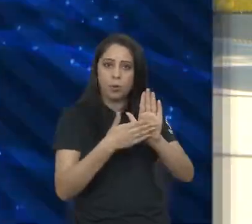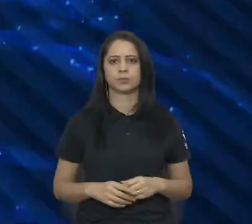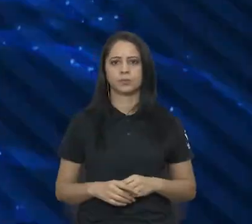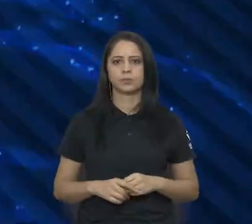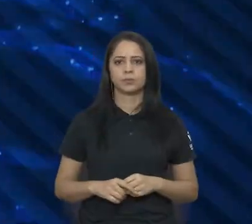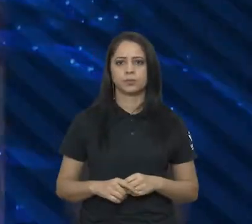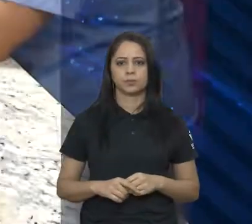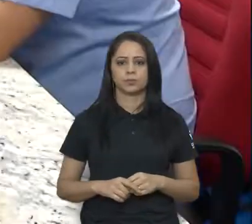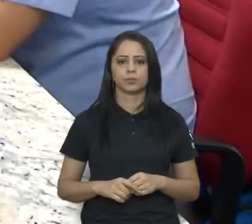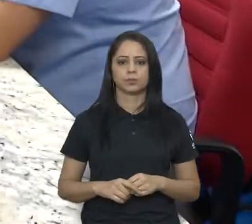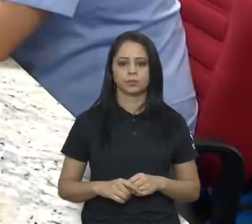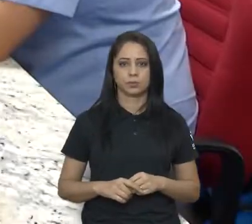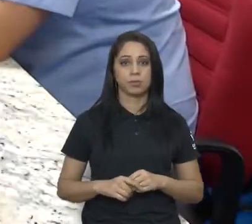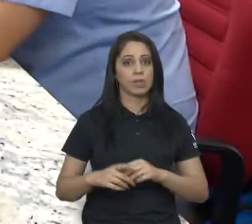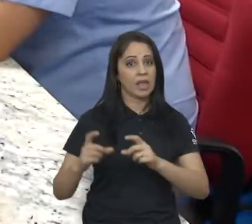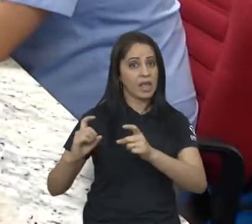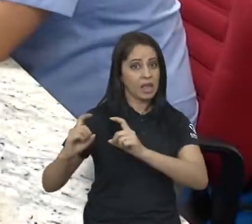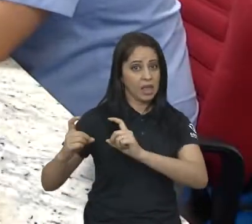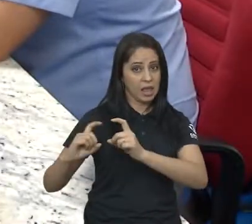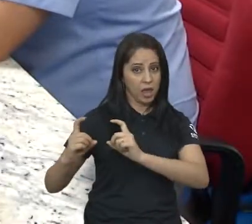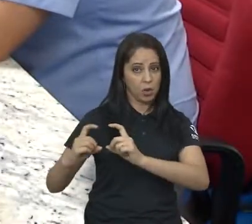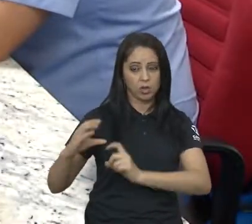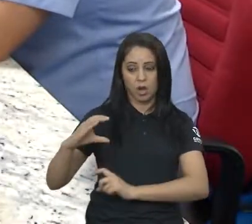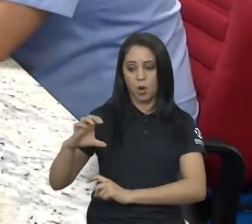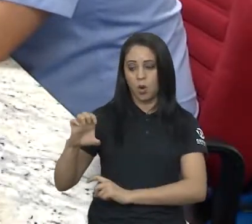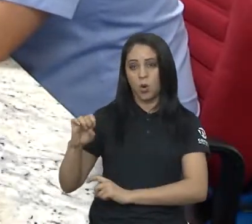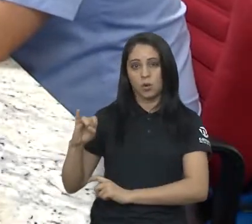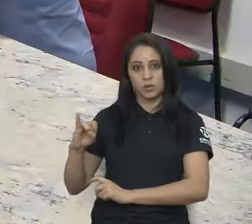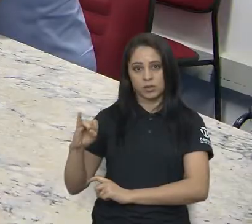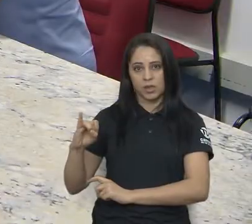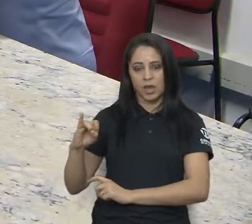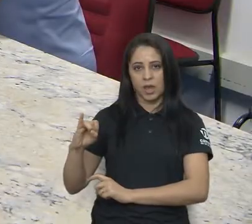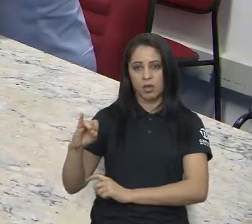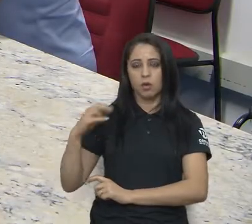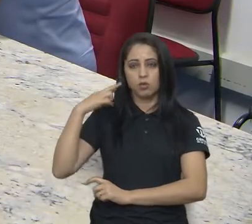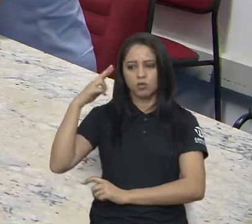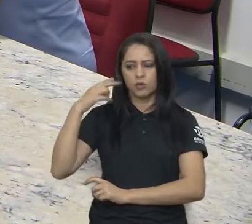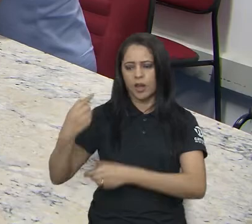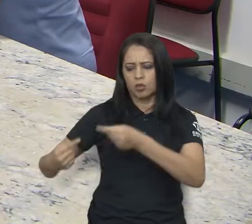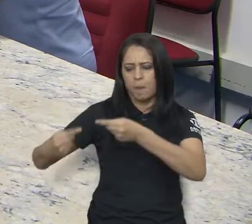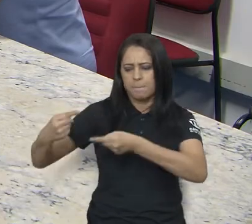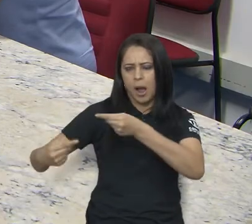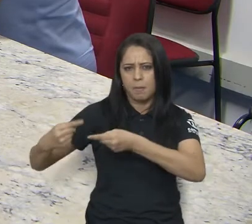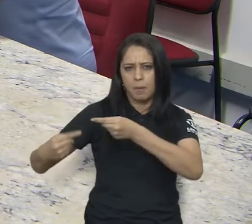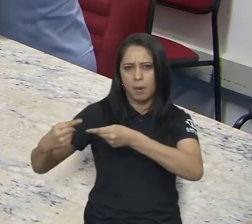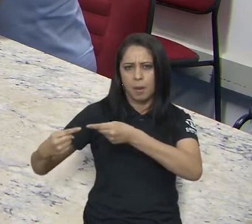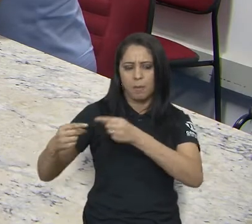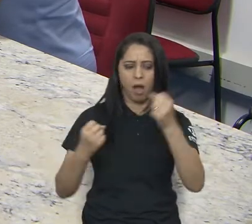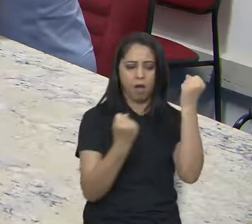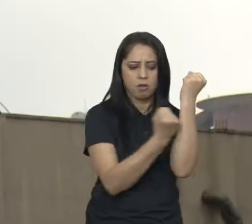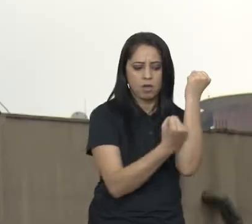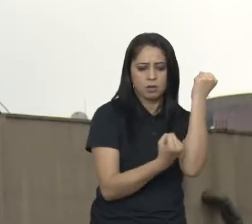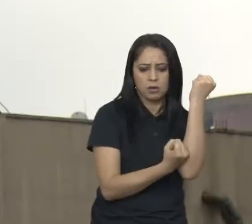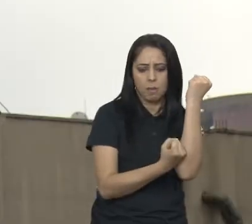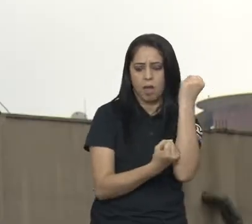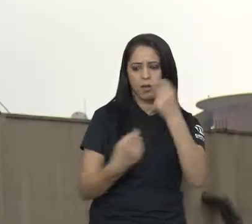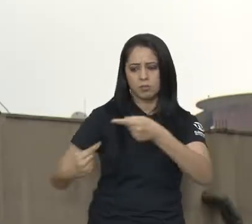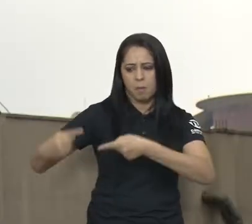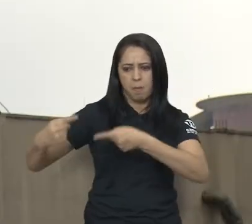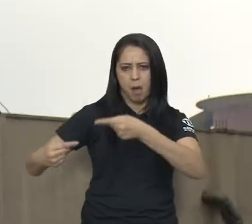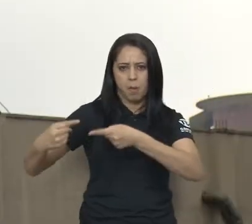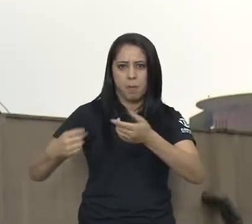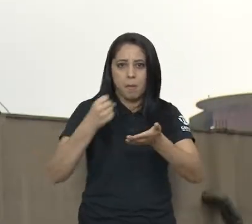vereadores. Em nova reunião, SEI da Sabesp discute o contrato firmado entre a concessionária e o município e deve